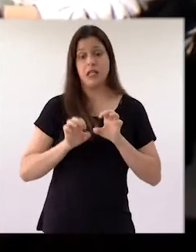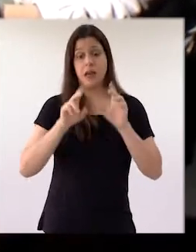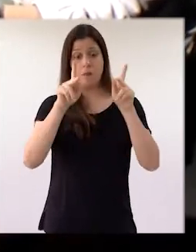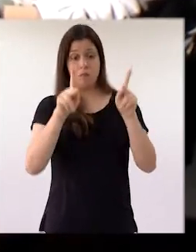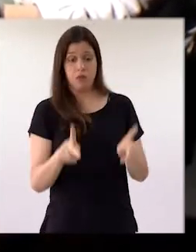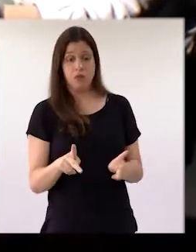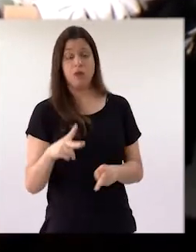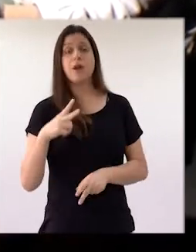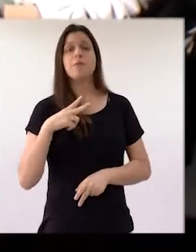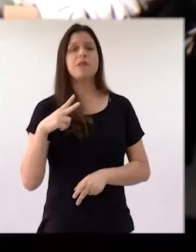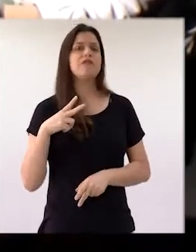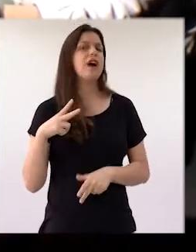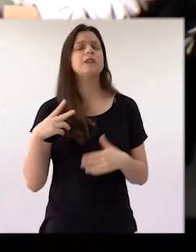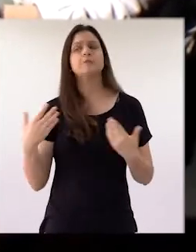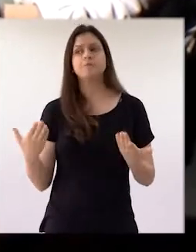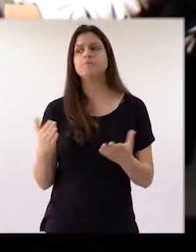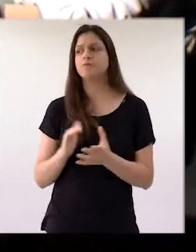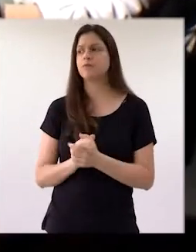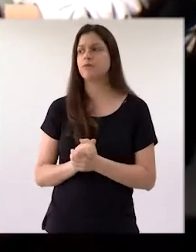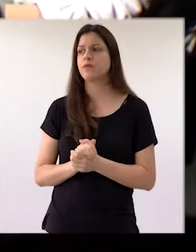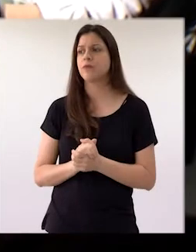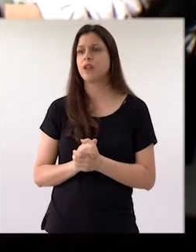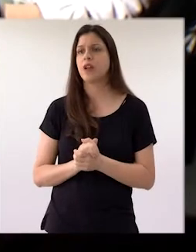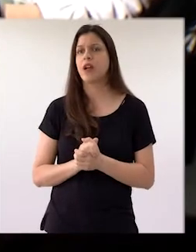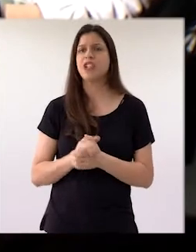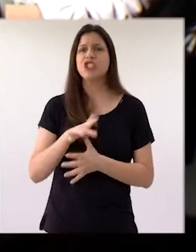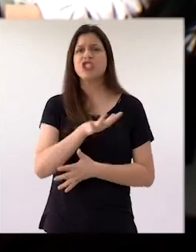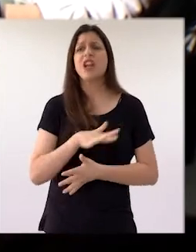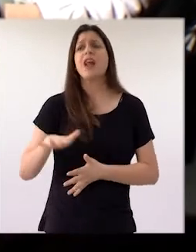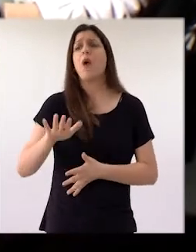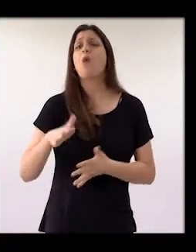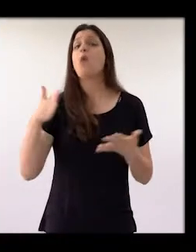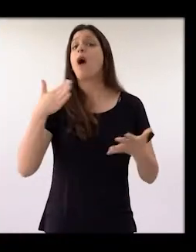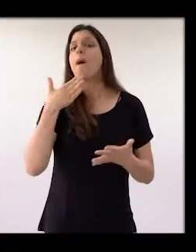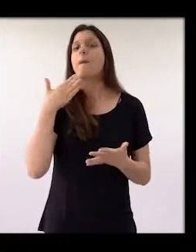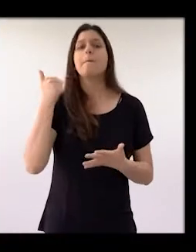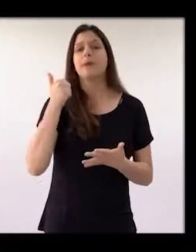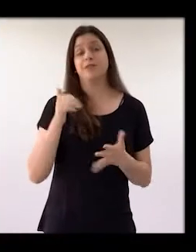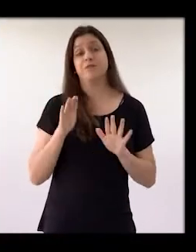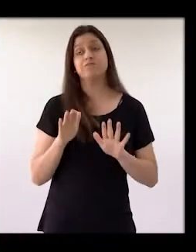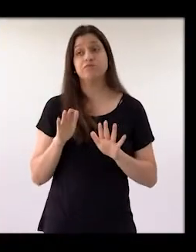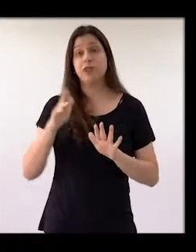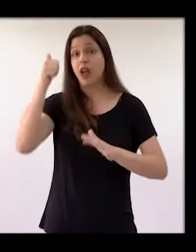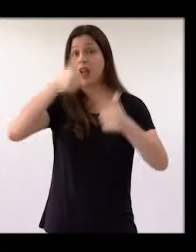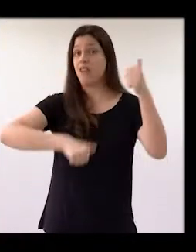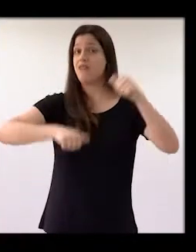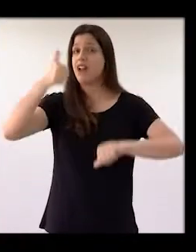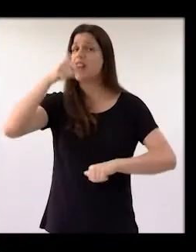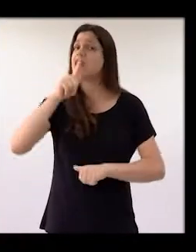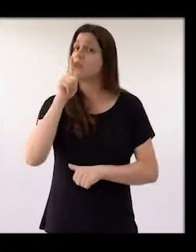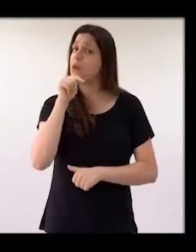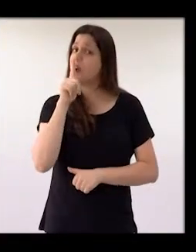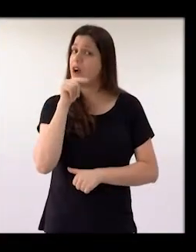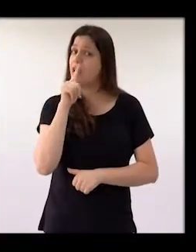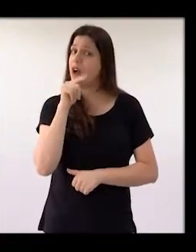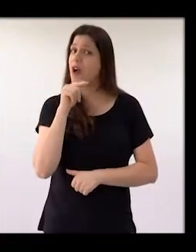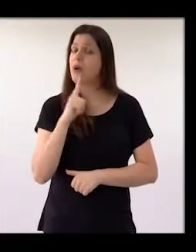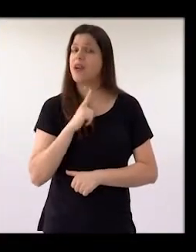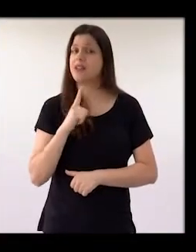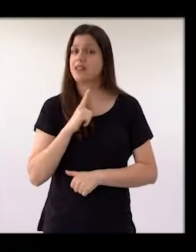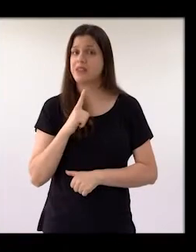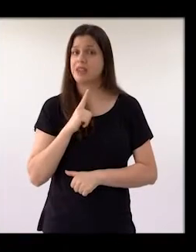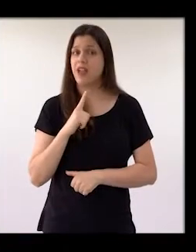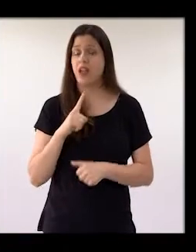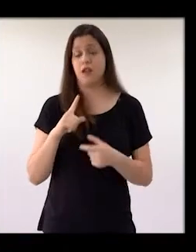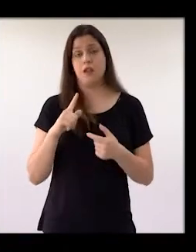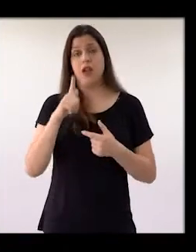pública e a privada, de forma geral. Qual que é mais eficiente, Mariana? Então, a gente, né, avaliando a água, porque o estudo ele teve